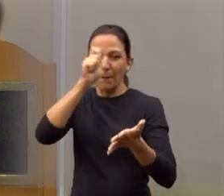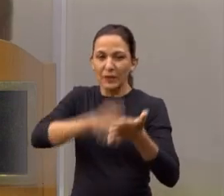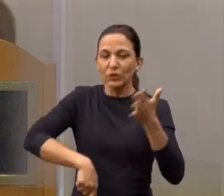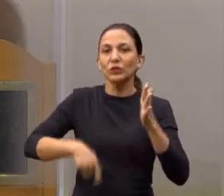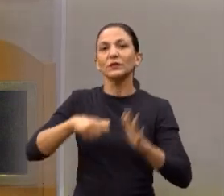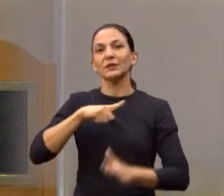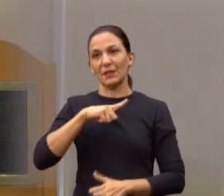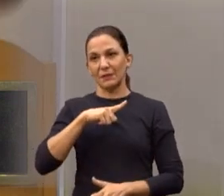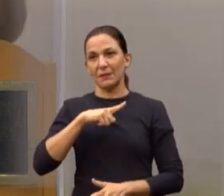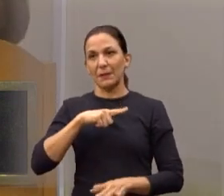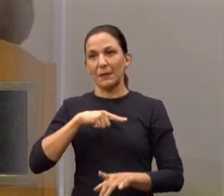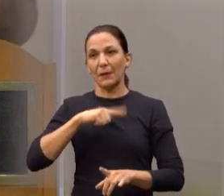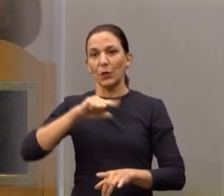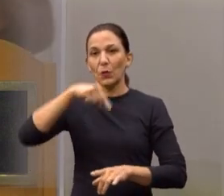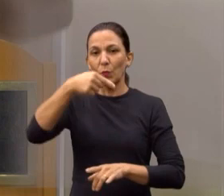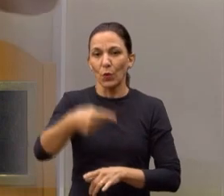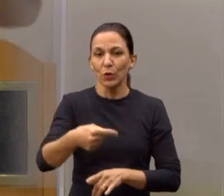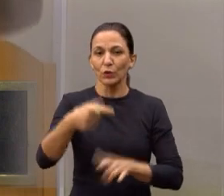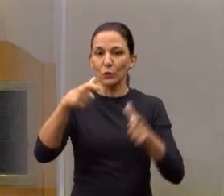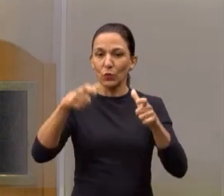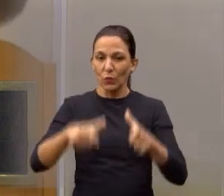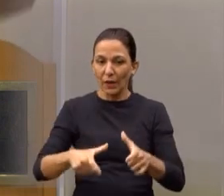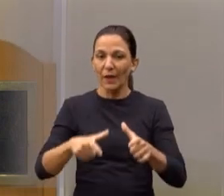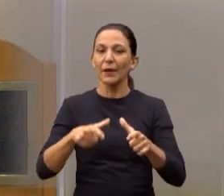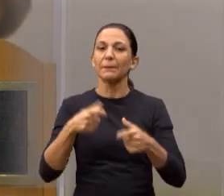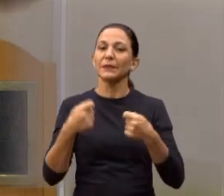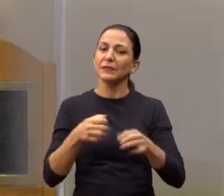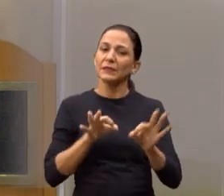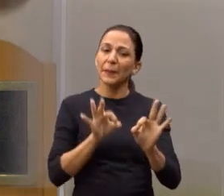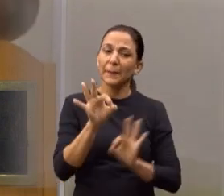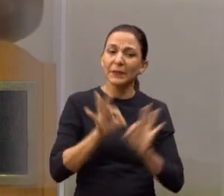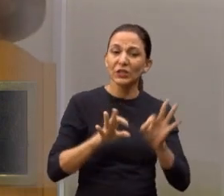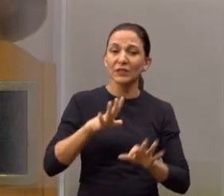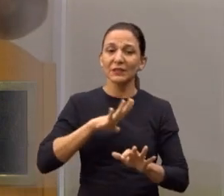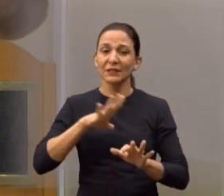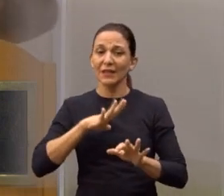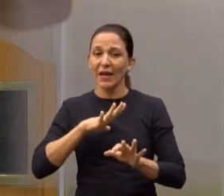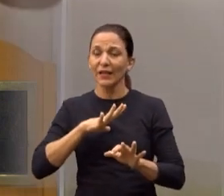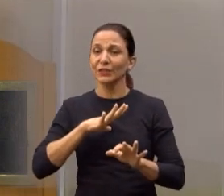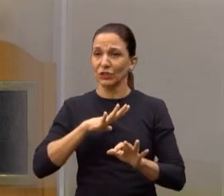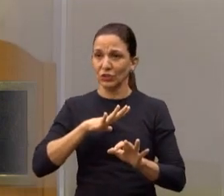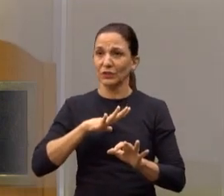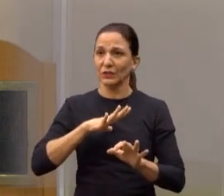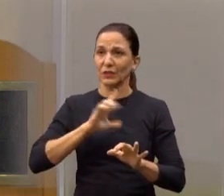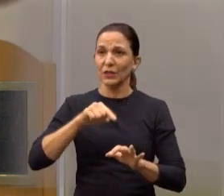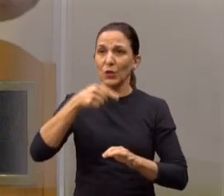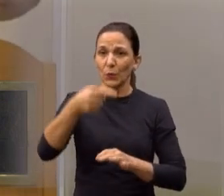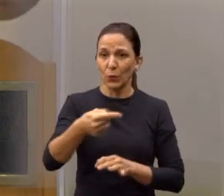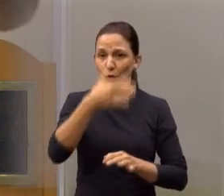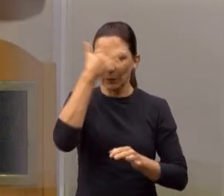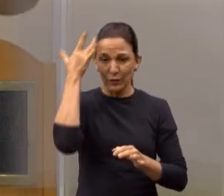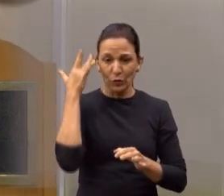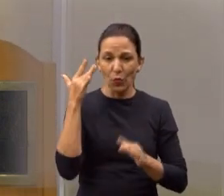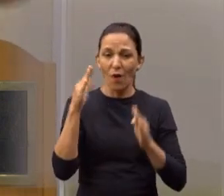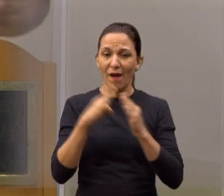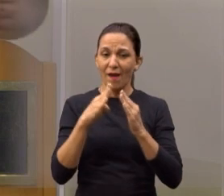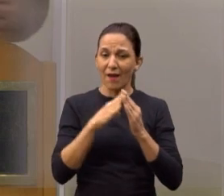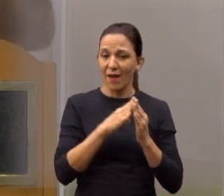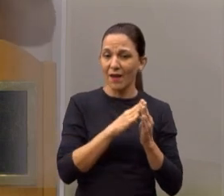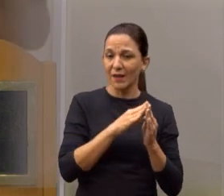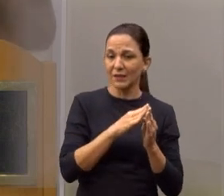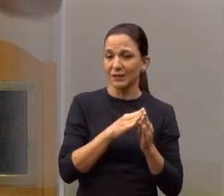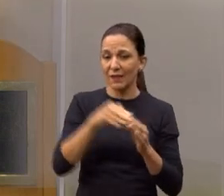só para esse mas para os novos loteamentos que virão planejar a cidade para isso o processo de pós ocupação territorial é